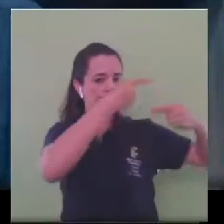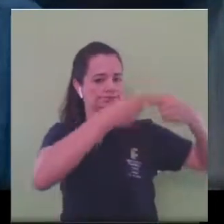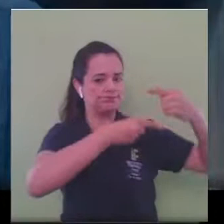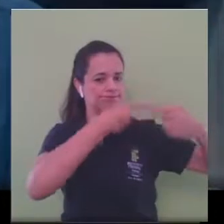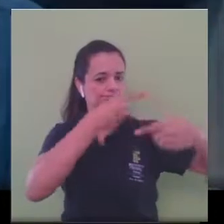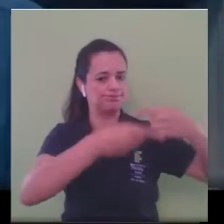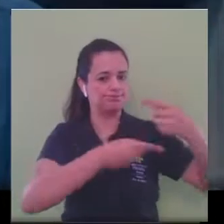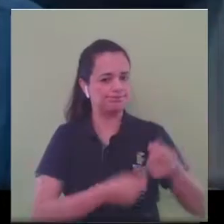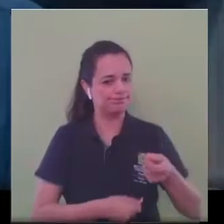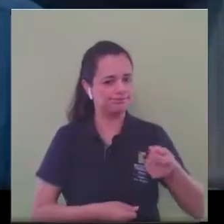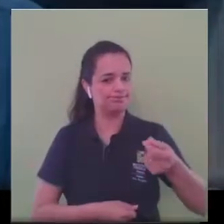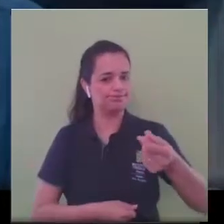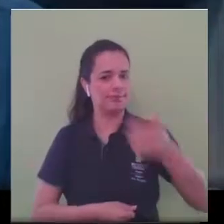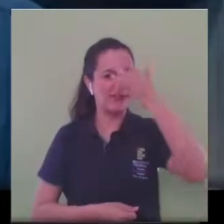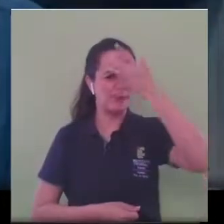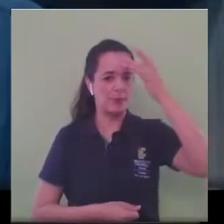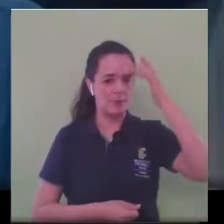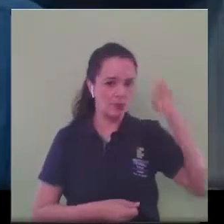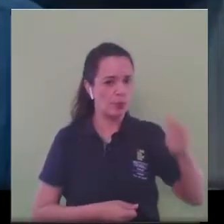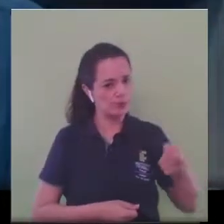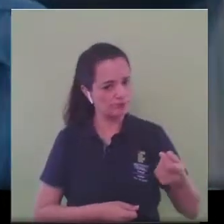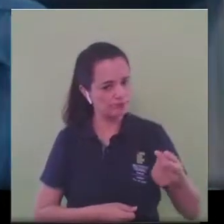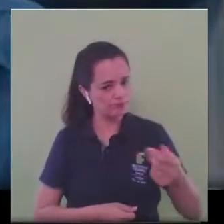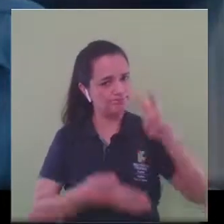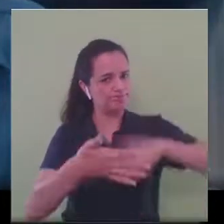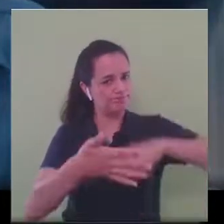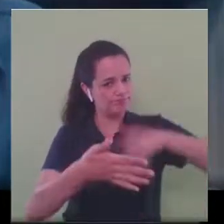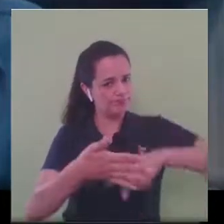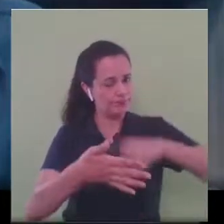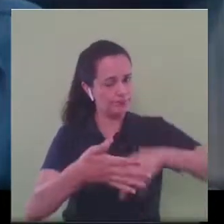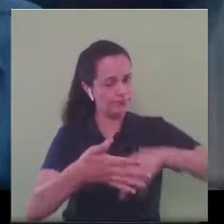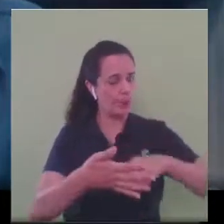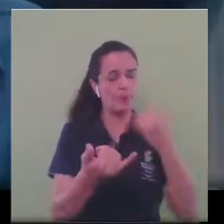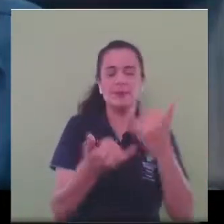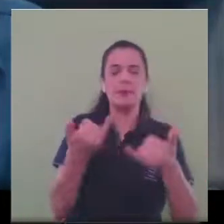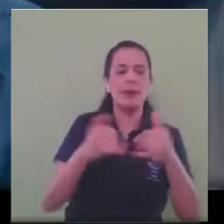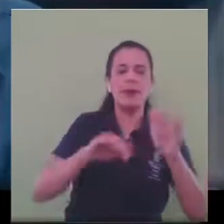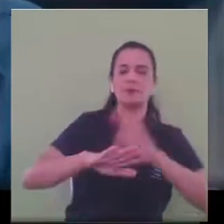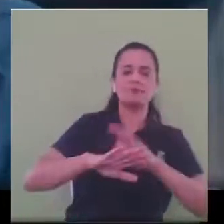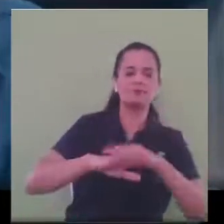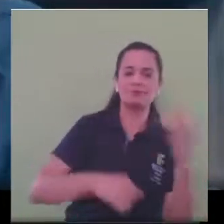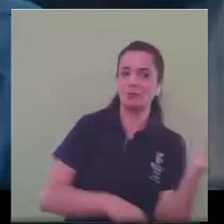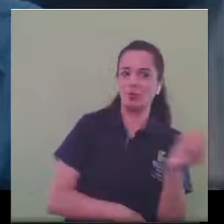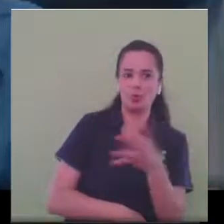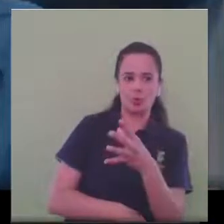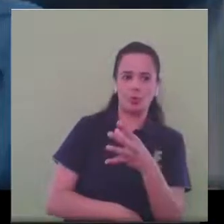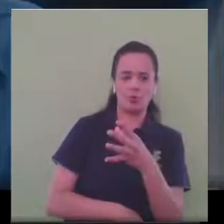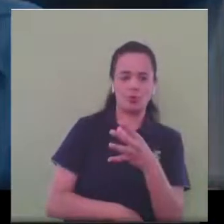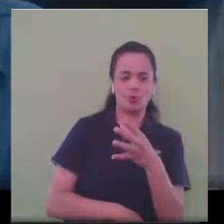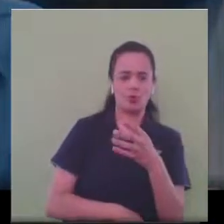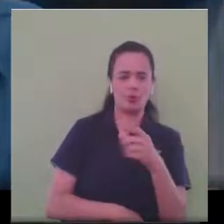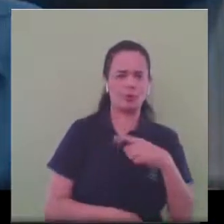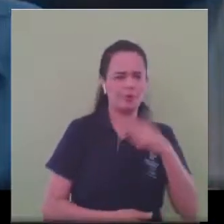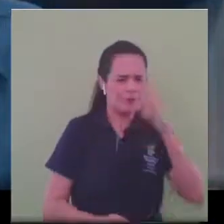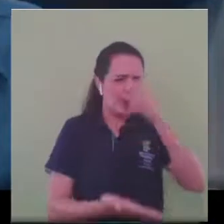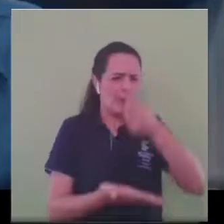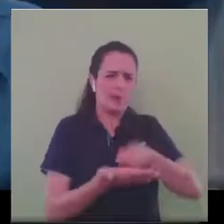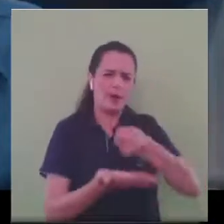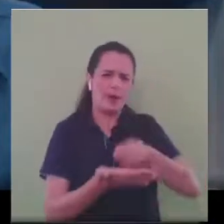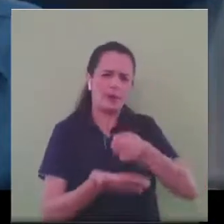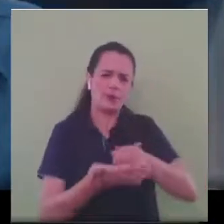as pessoas continuam lendo como se aquele livro fosse novidade, como se de tempo em tempo ele tivesse que ser obrigatoriamente